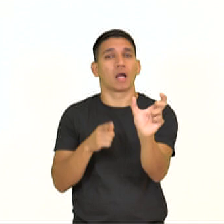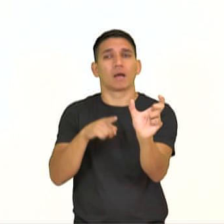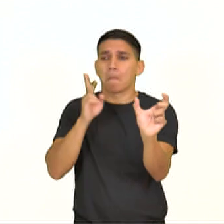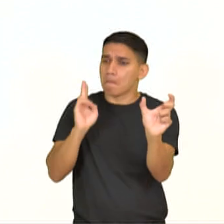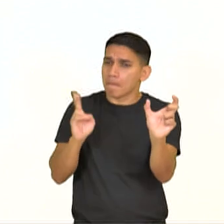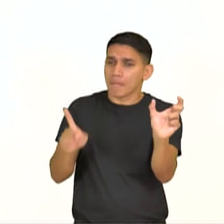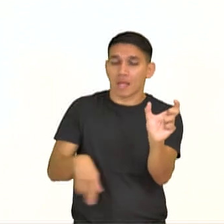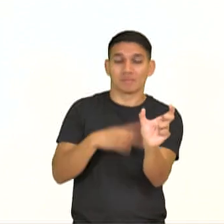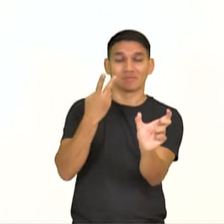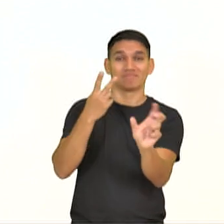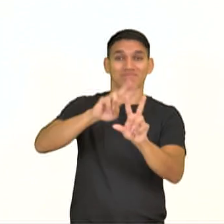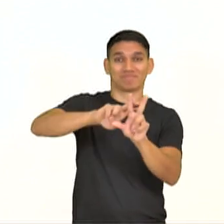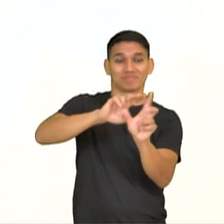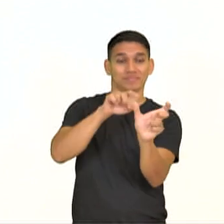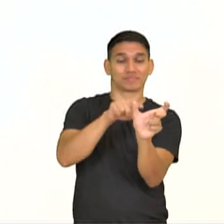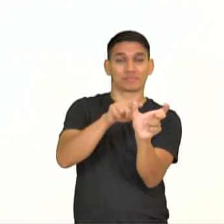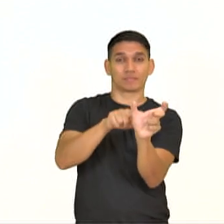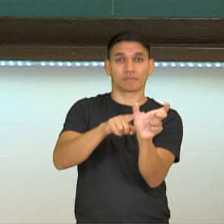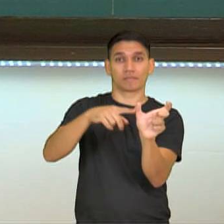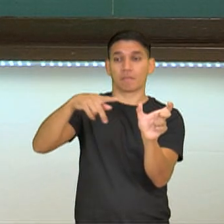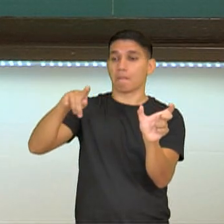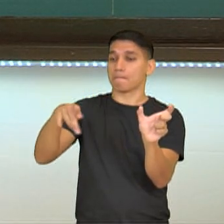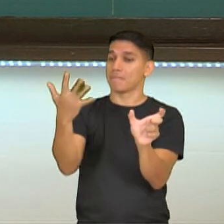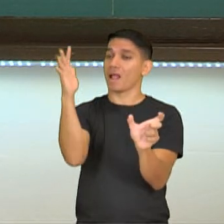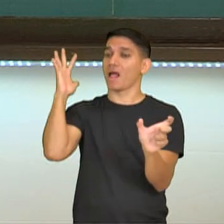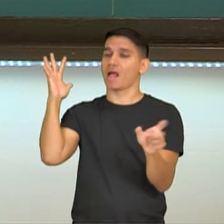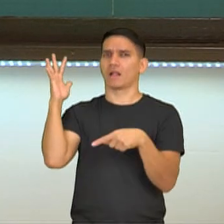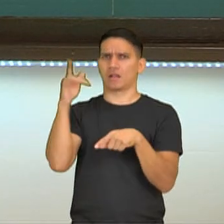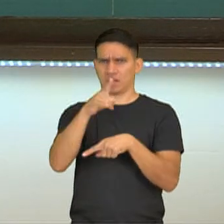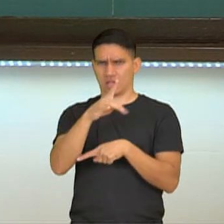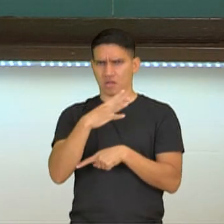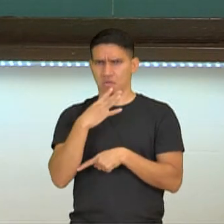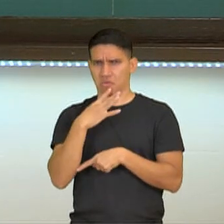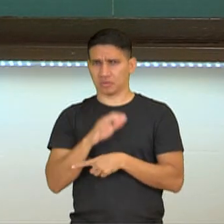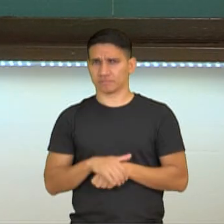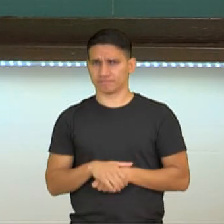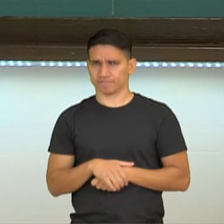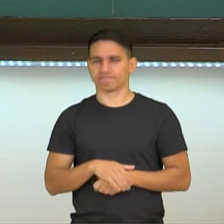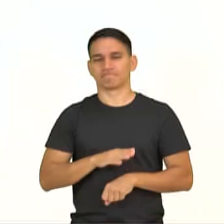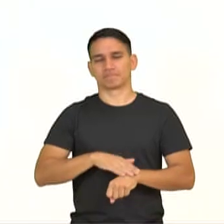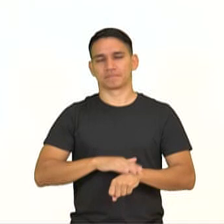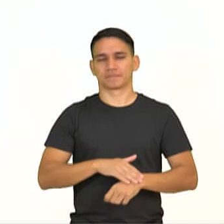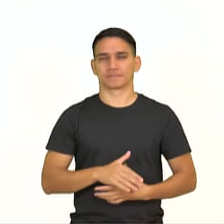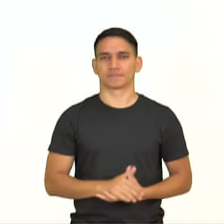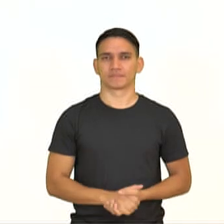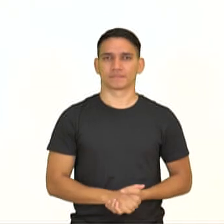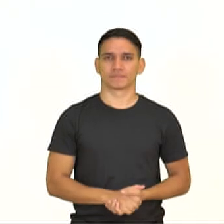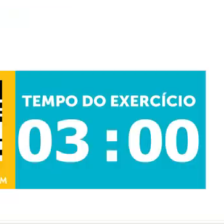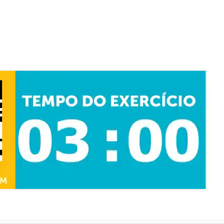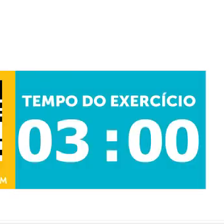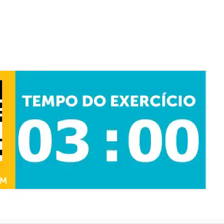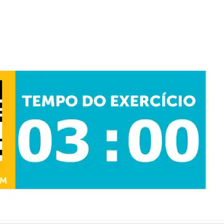mesmo radical de plantas. E aí, vocês têm alguma ideia? Um tempo para essa atividade.